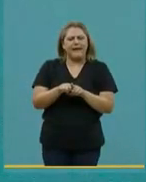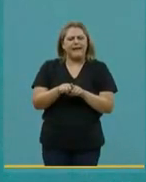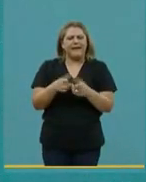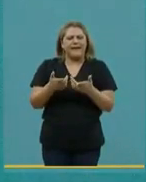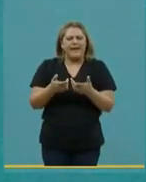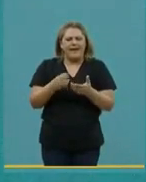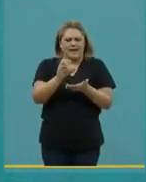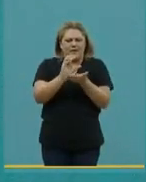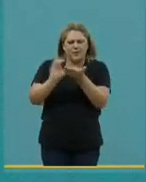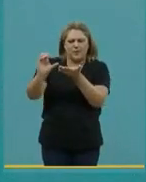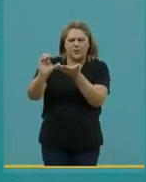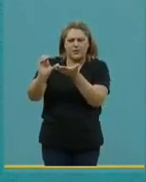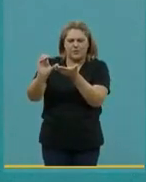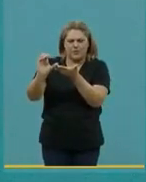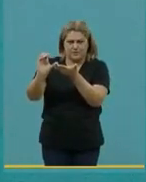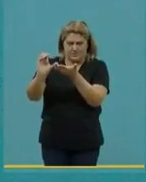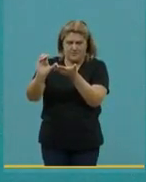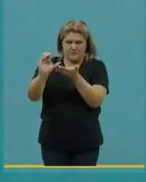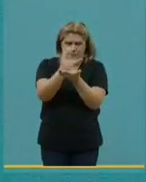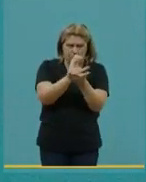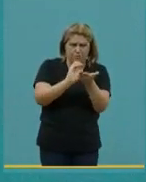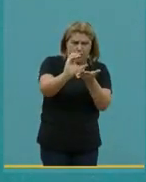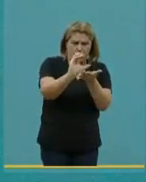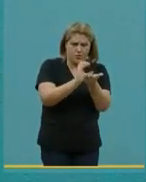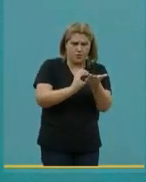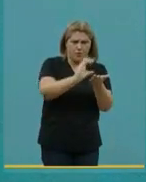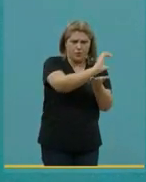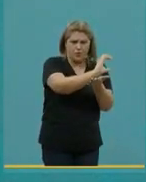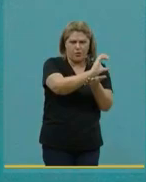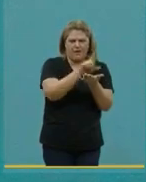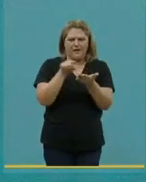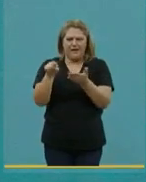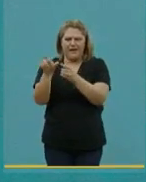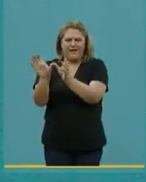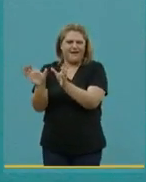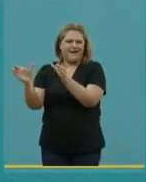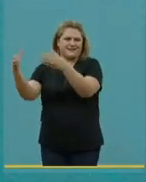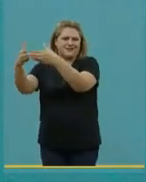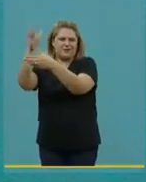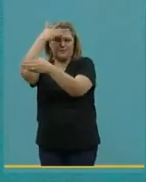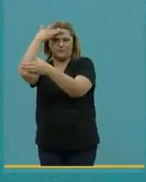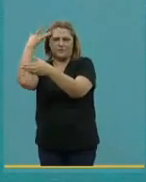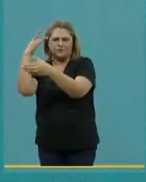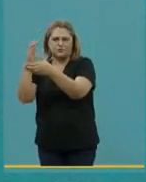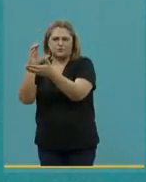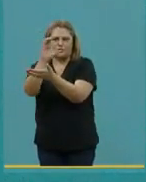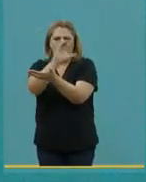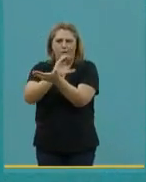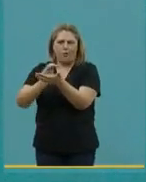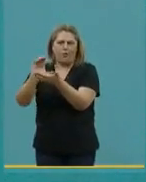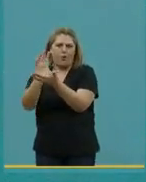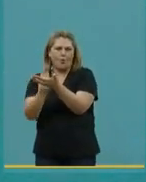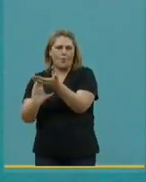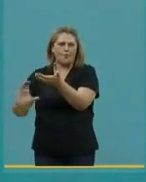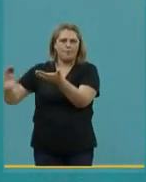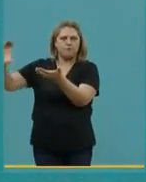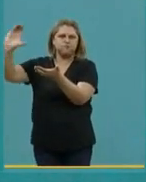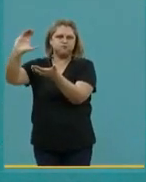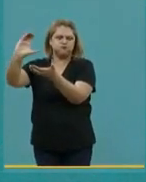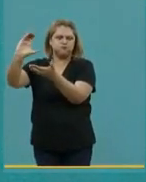de privilegiados abocanhá mais de 20 por cento